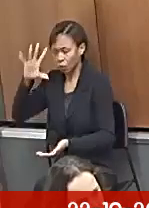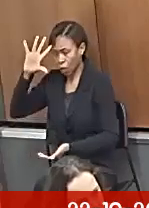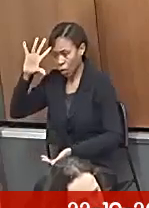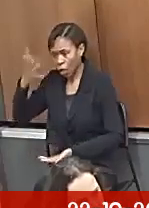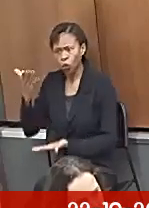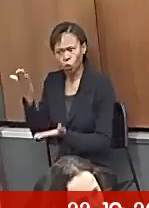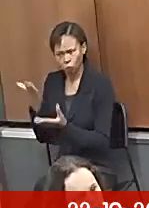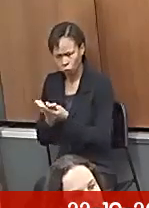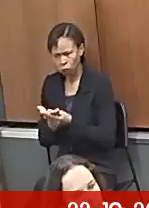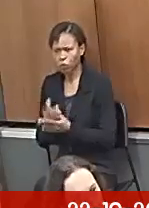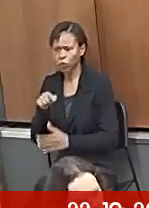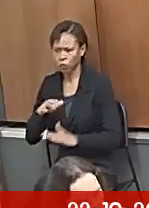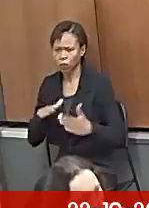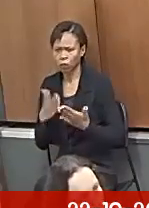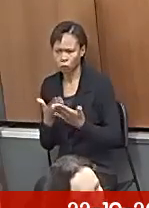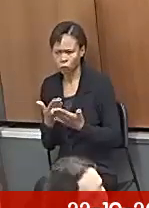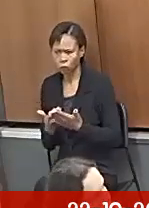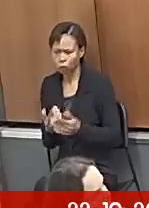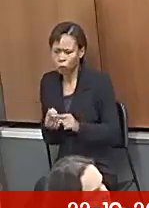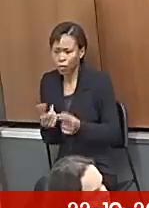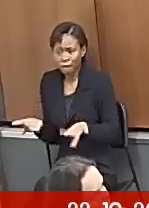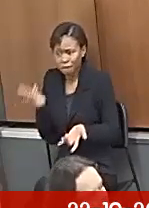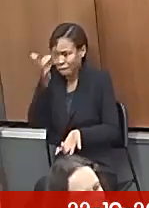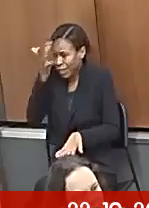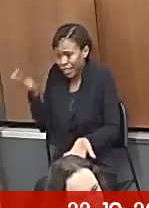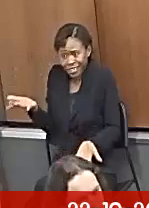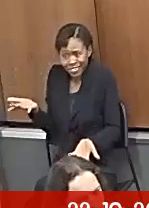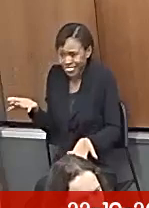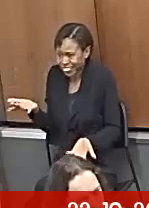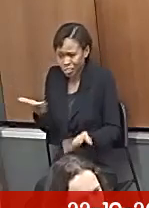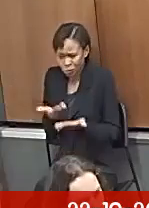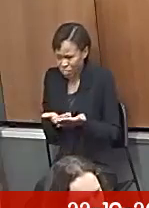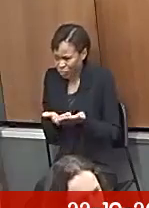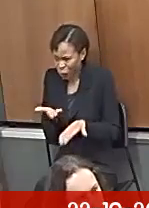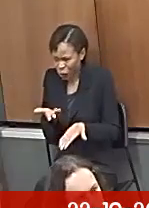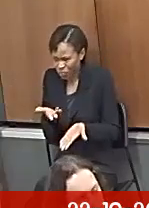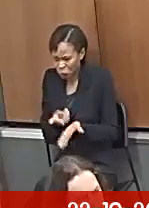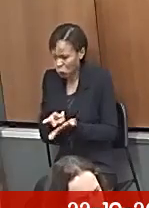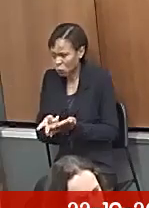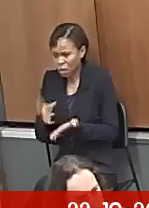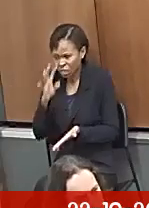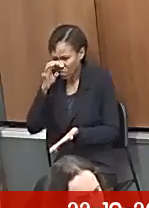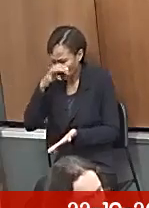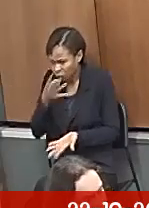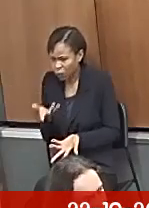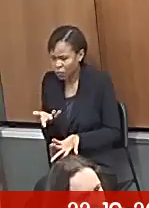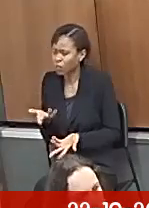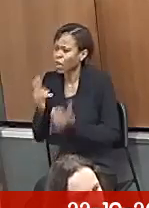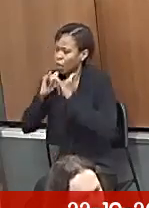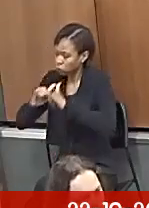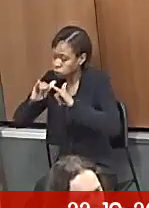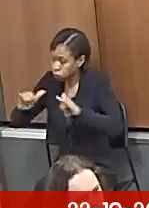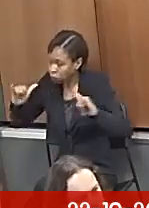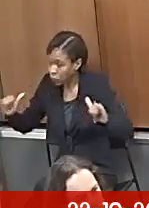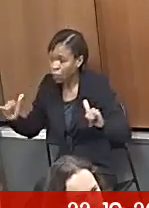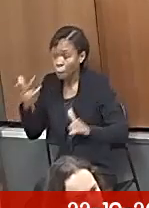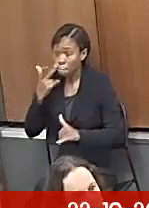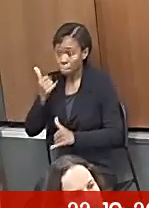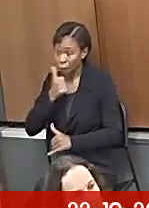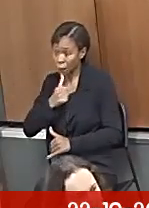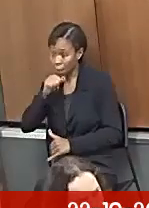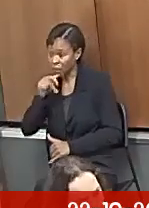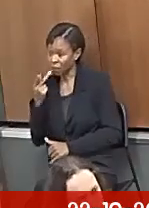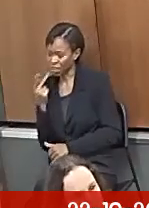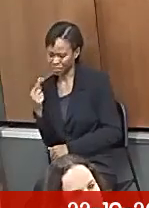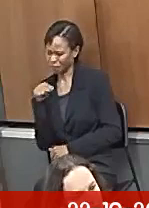porque fica muito cômodo para a escola não receber. E essas notícias correm, né? Os próprios pais já falam assim, não procure